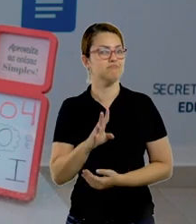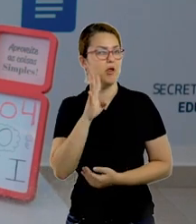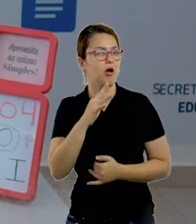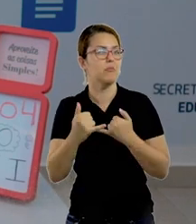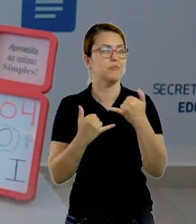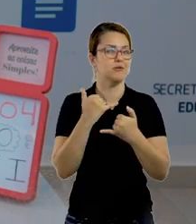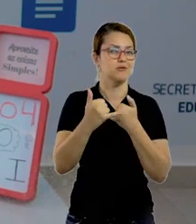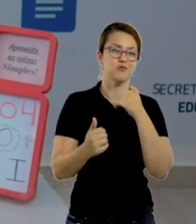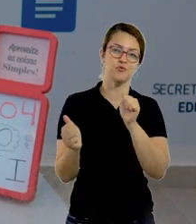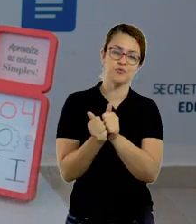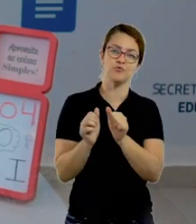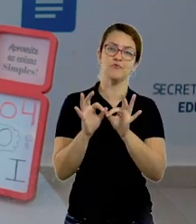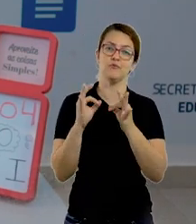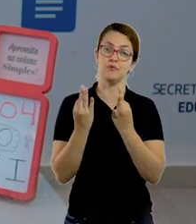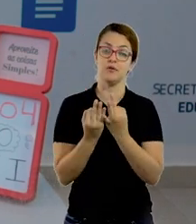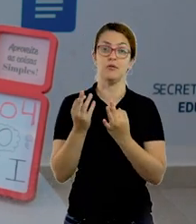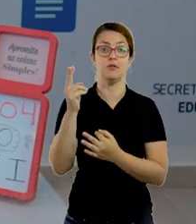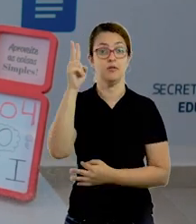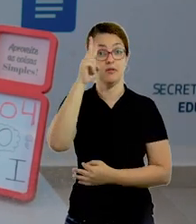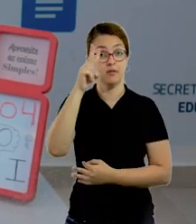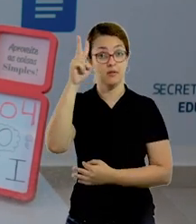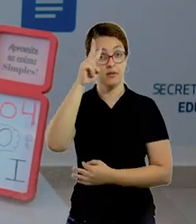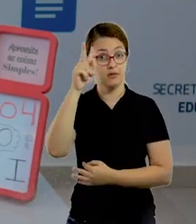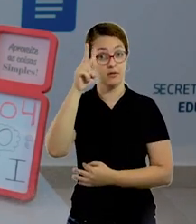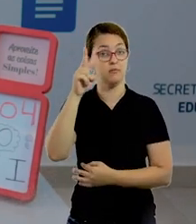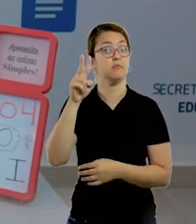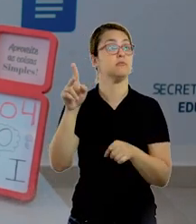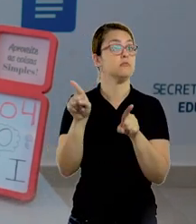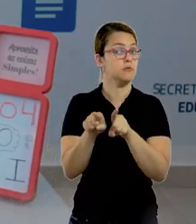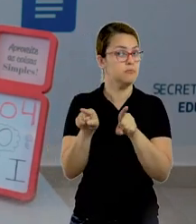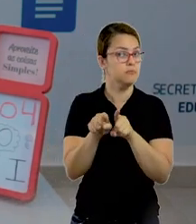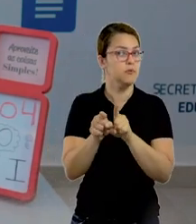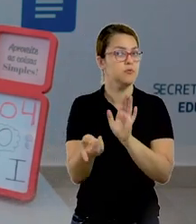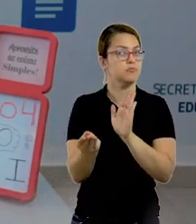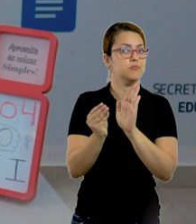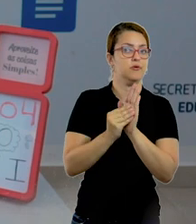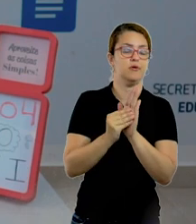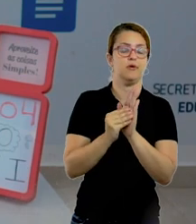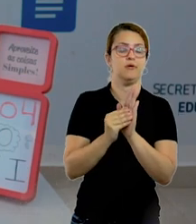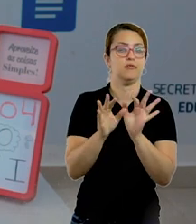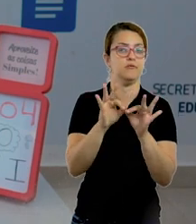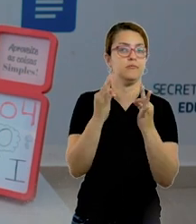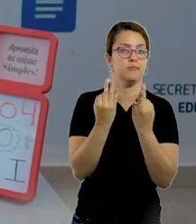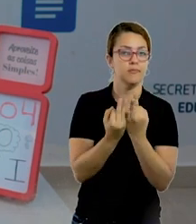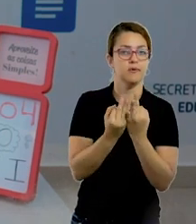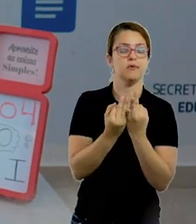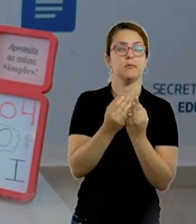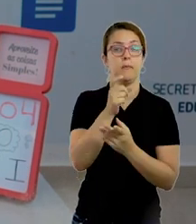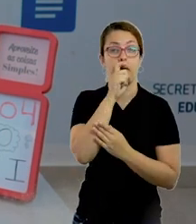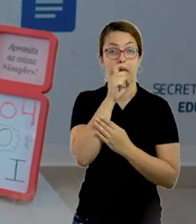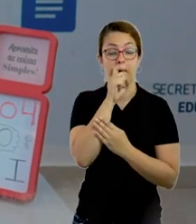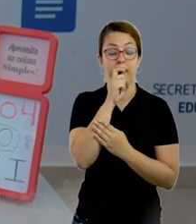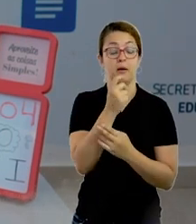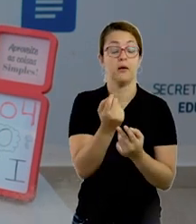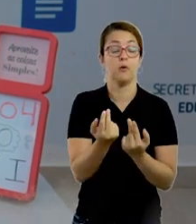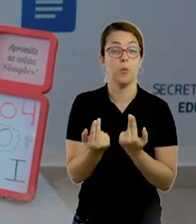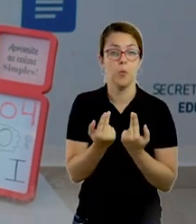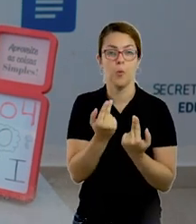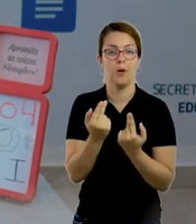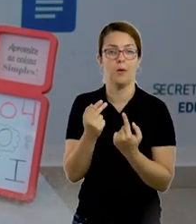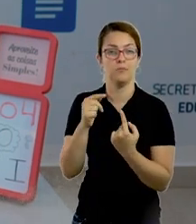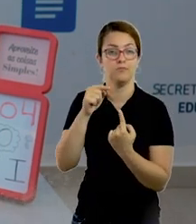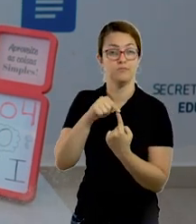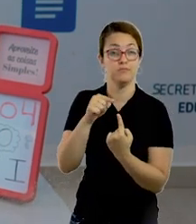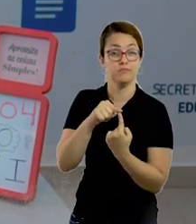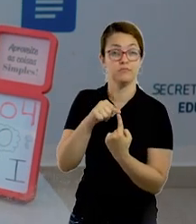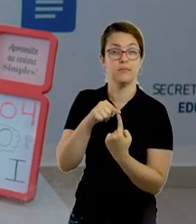atividade bem divertida para você fazer em família. Não esqueça o lado do papai. A mesma coisa, vai desenhar mais duas árvores em